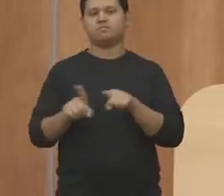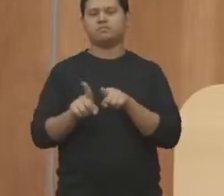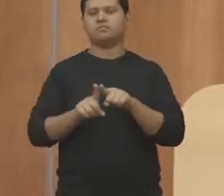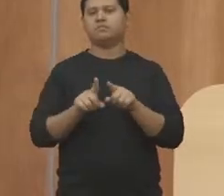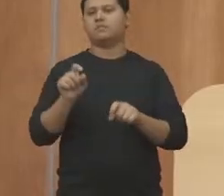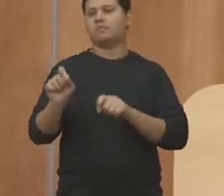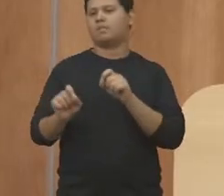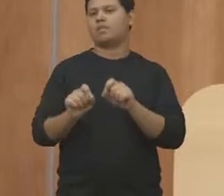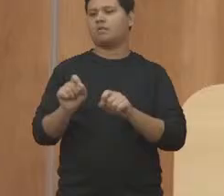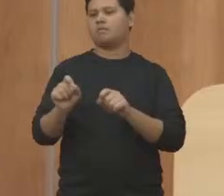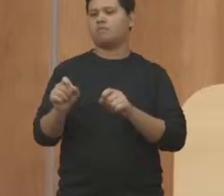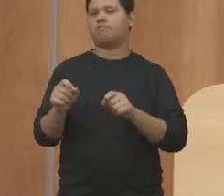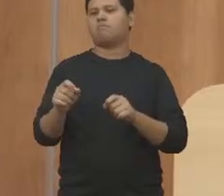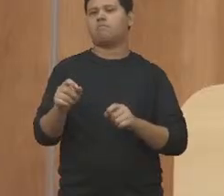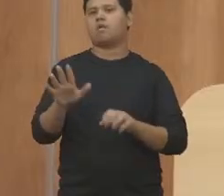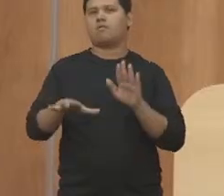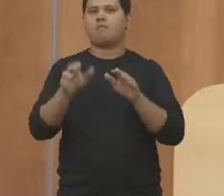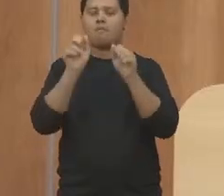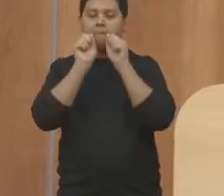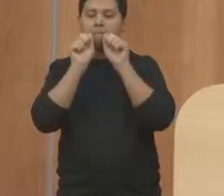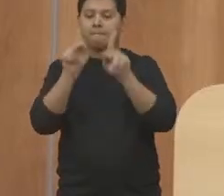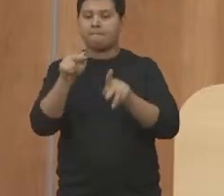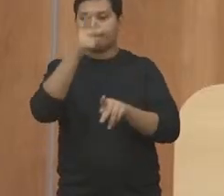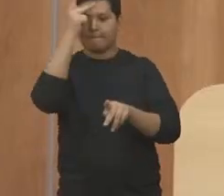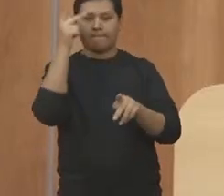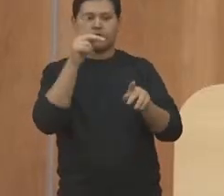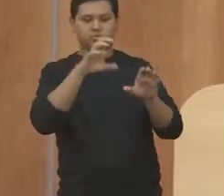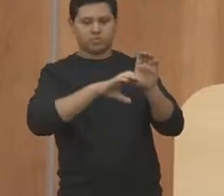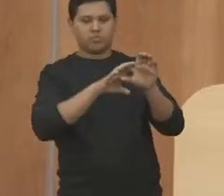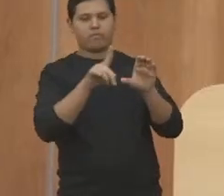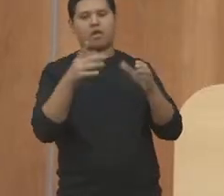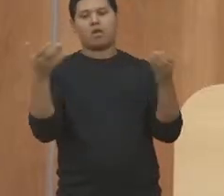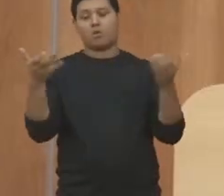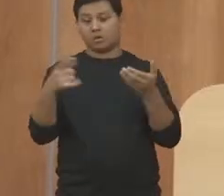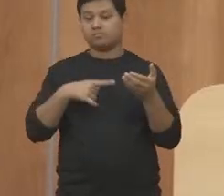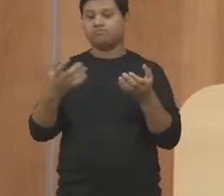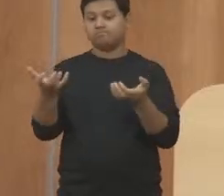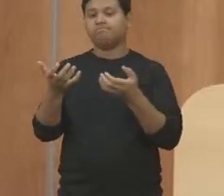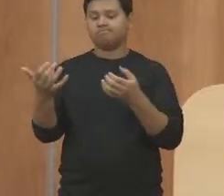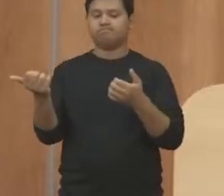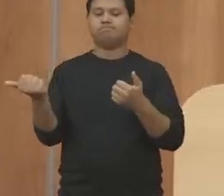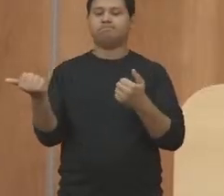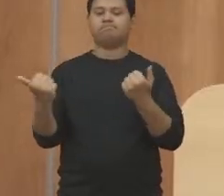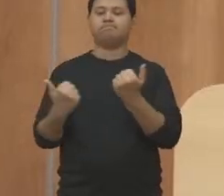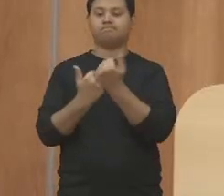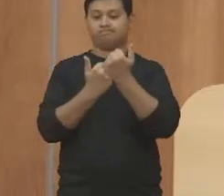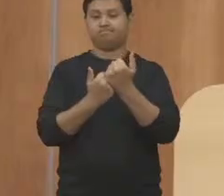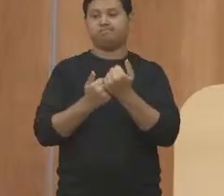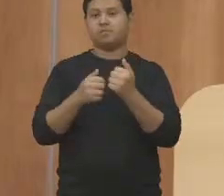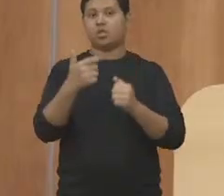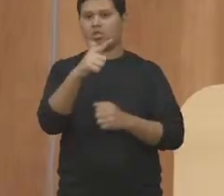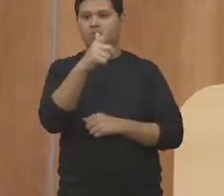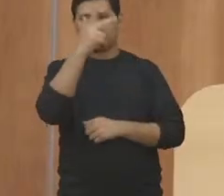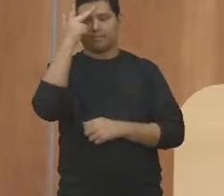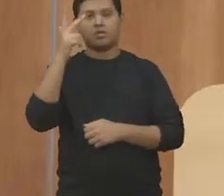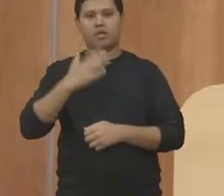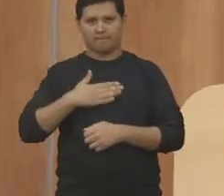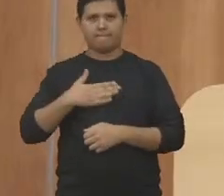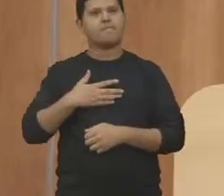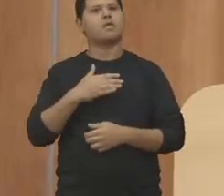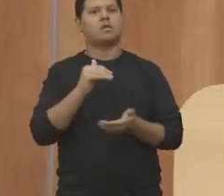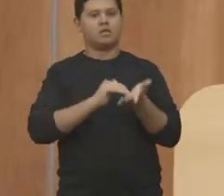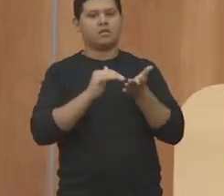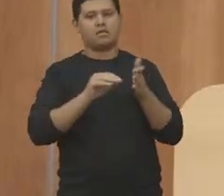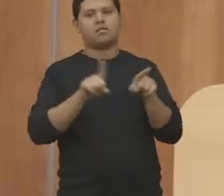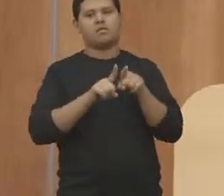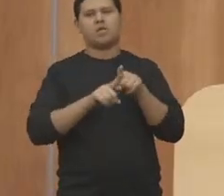né? Então, assim, a gente vê como extrema necessidade de repor. Algumas áreas já estão bem defasadas, minha área é uma delas.